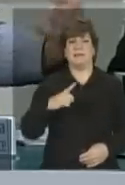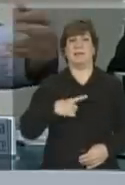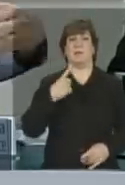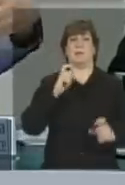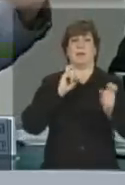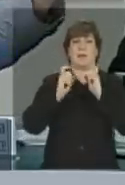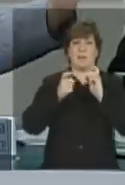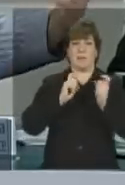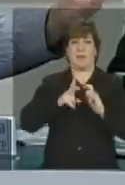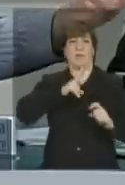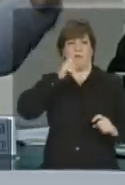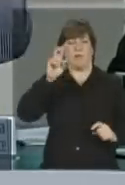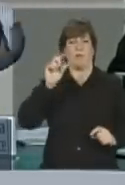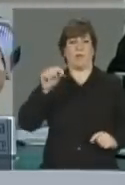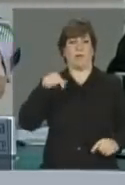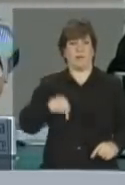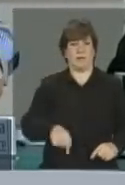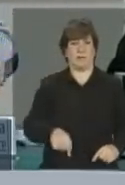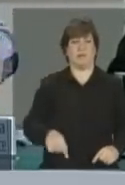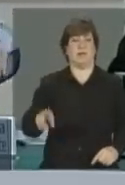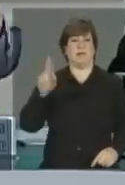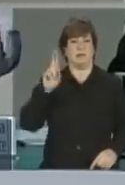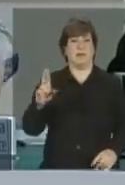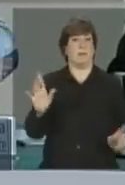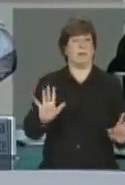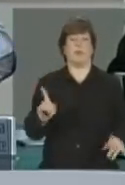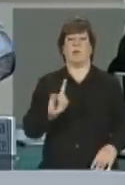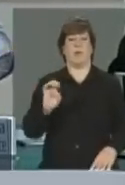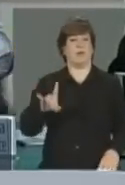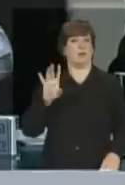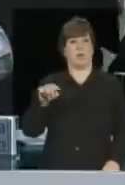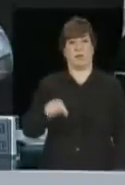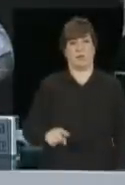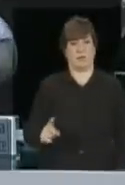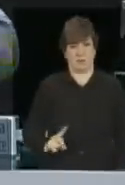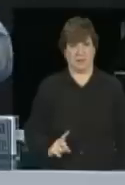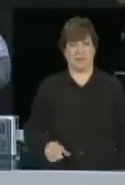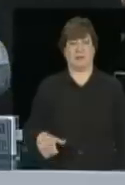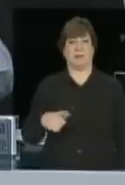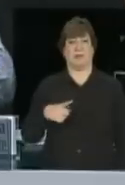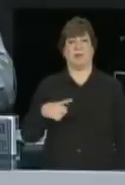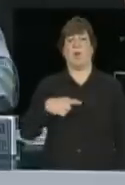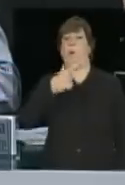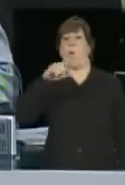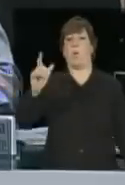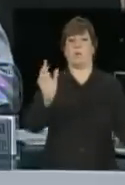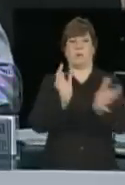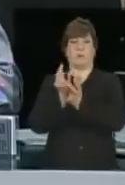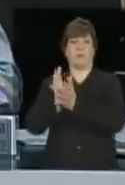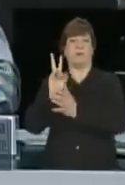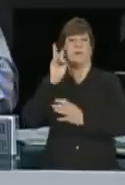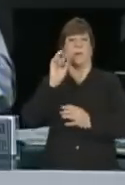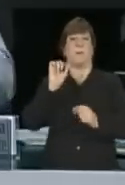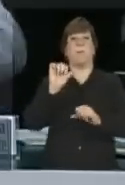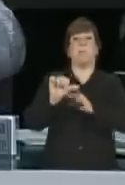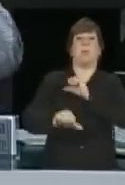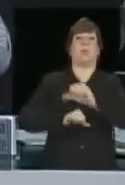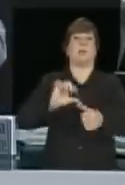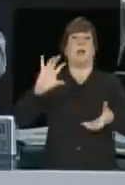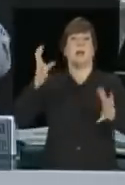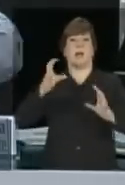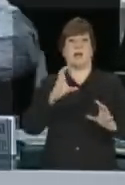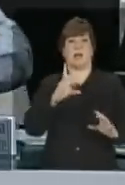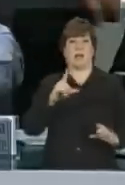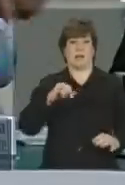Sirkis representa, mas não é só ele, o Pinguelli, no Fórum Brasileiro Mudanças Climáticas, e outros atores, sobre mudança do clima. Qualquer